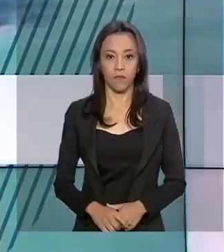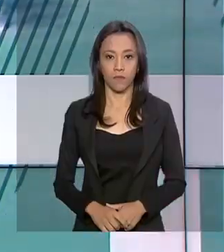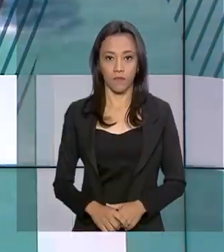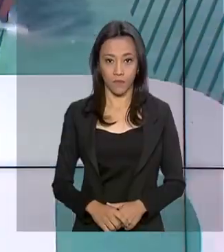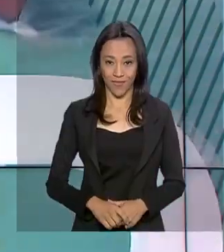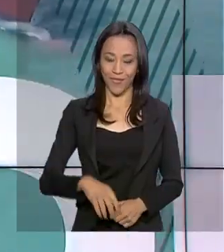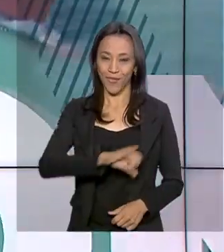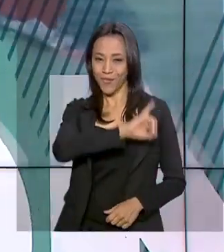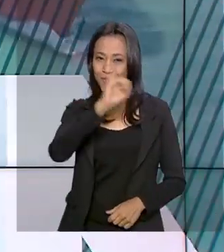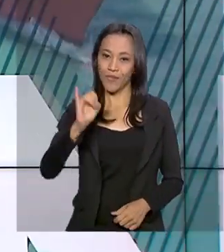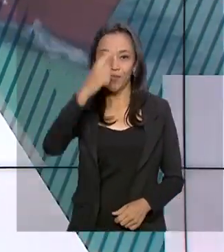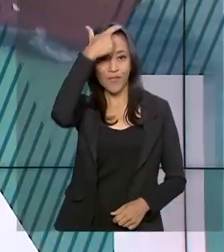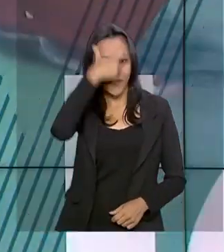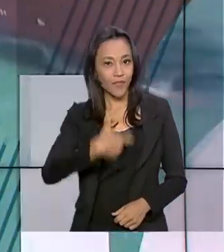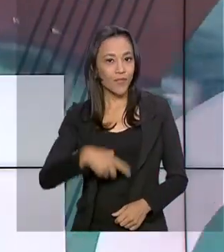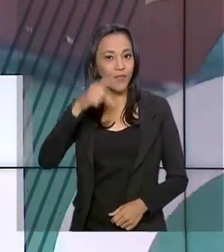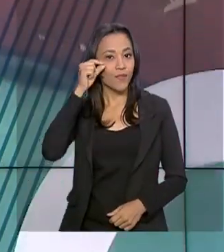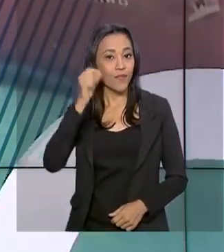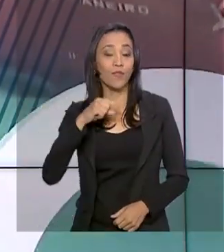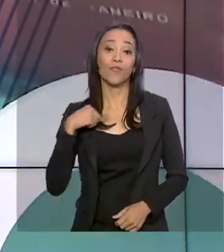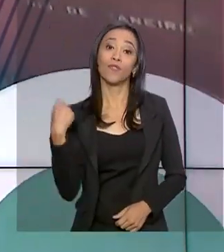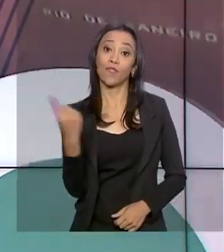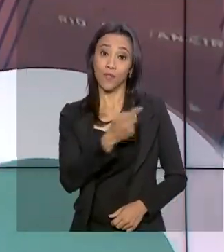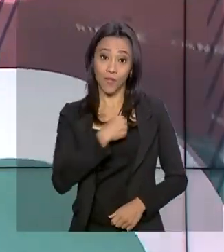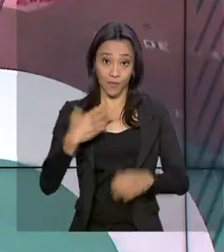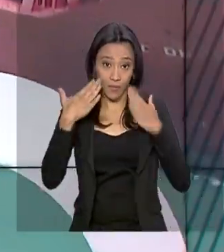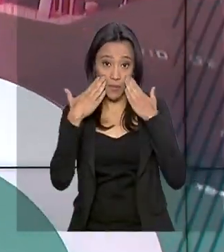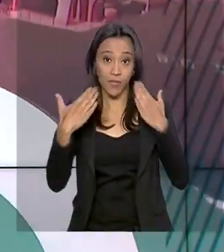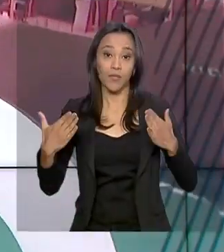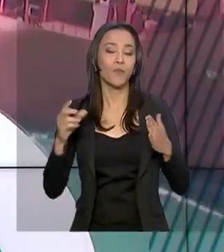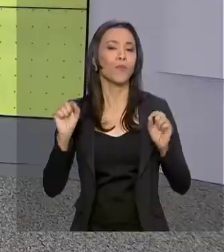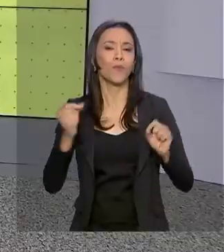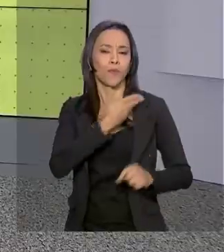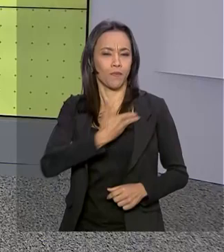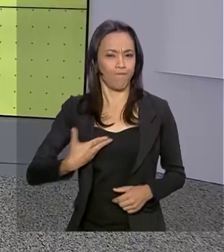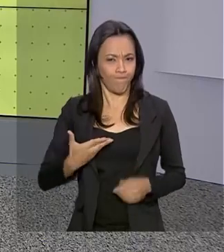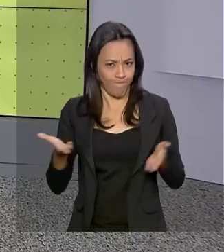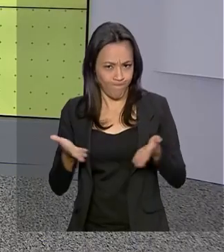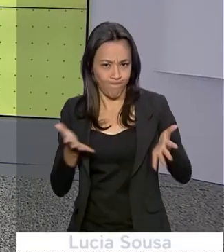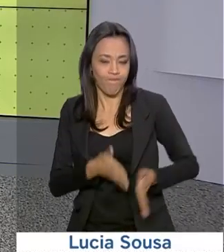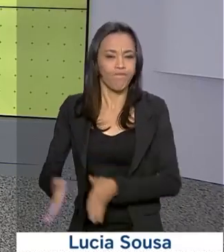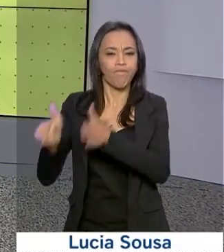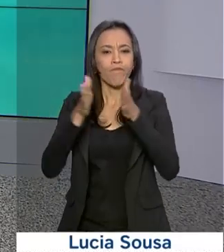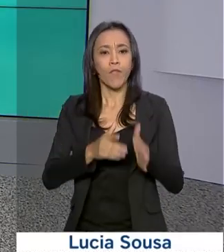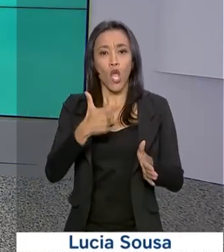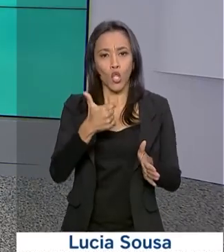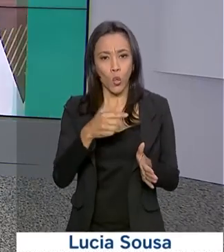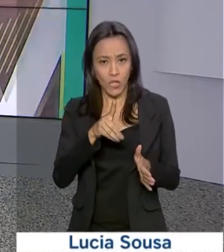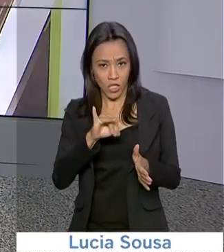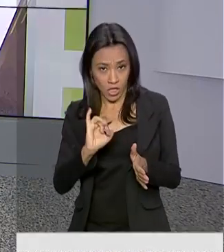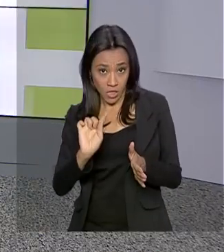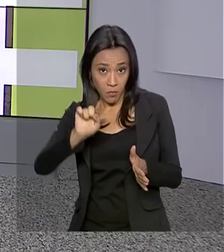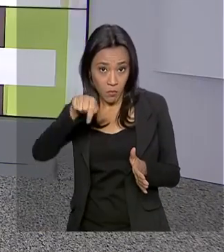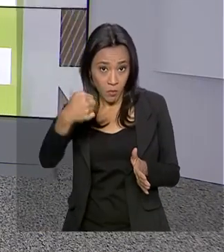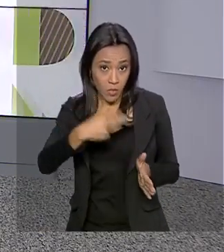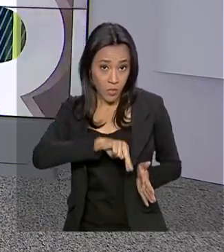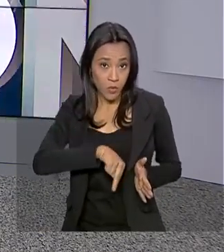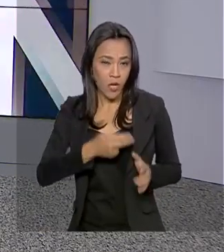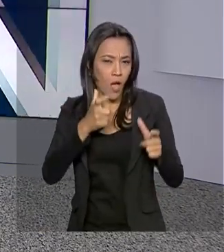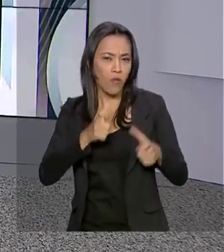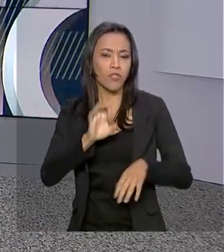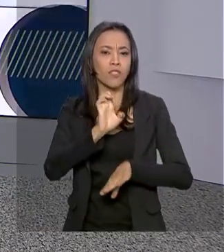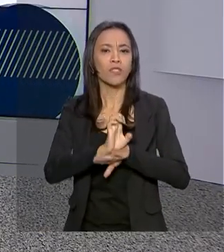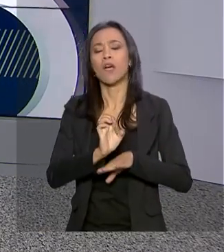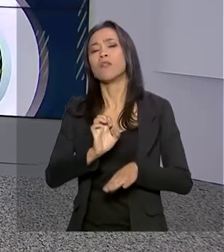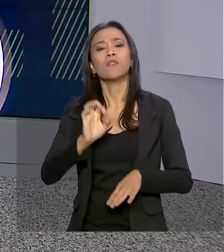olá eu sou o roberto camargo estamos no ar com o governo agora doze dias depois da cirurgia em são paulo o